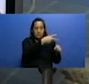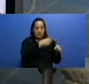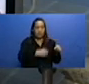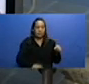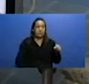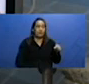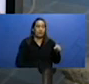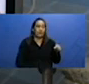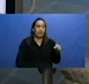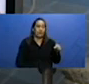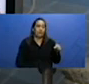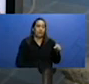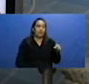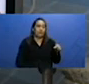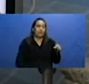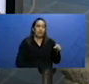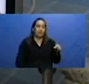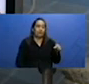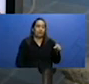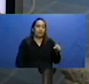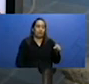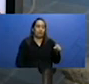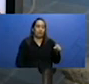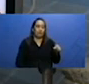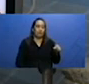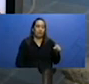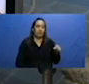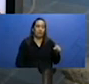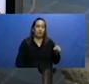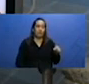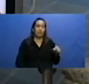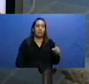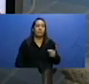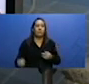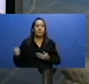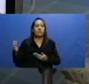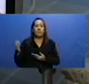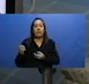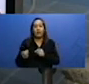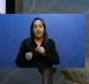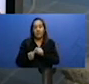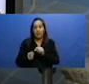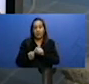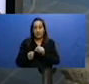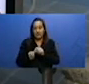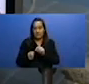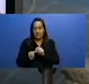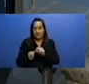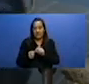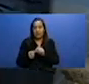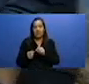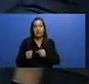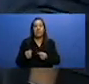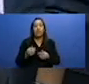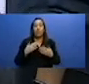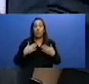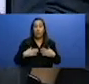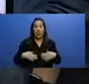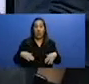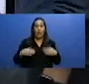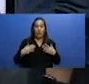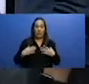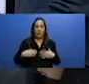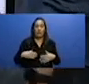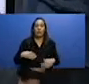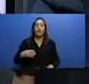não confundir, tá bom? Isso tudo você vai fazer com o seu vídeo pausado. Para dar